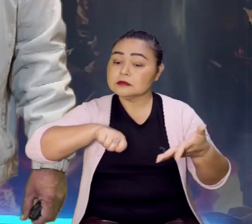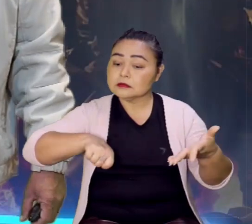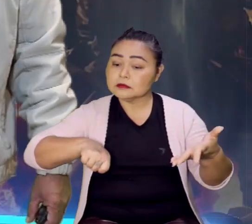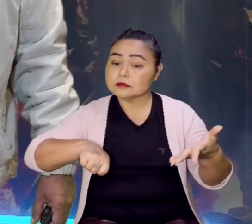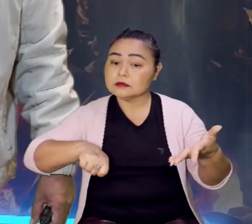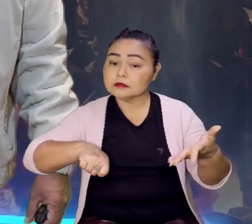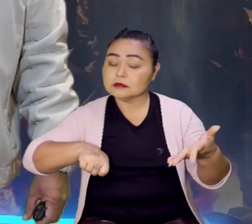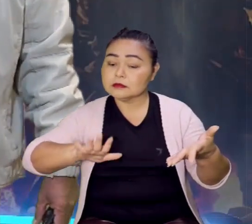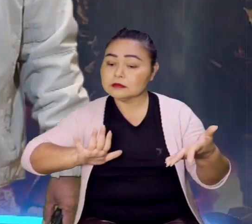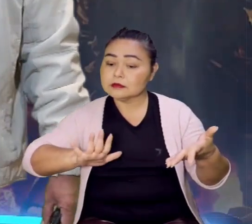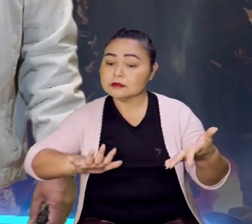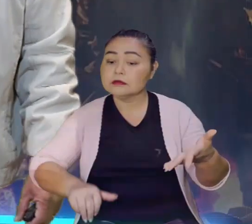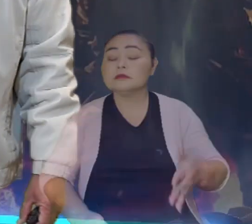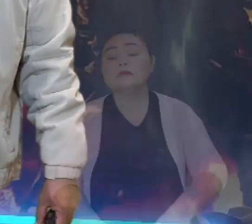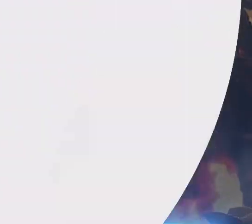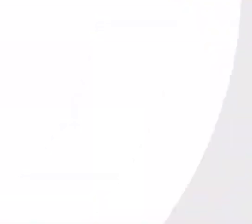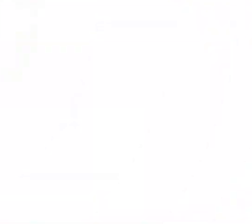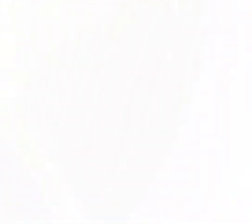Tchau, tchau.